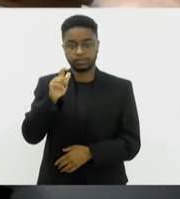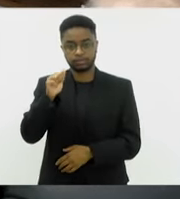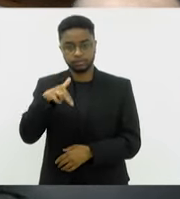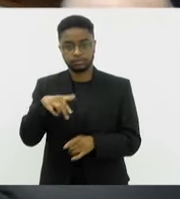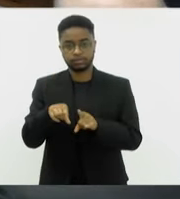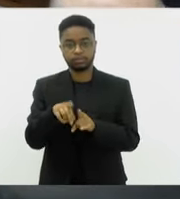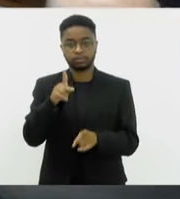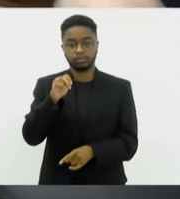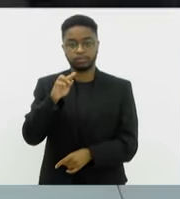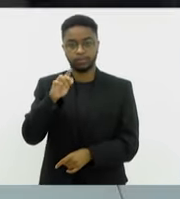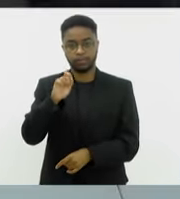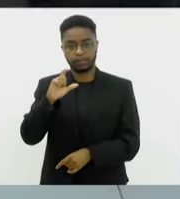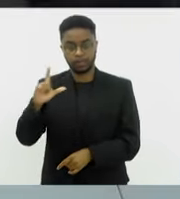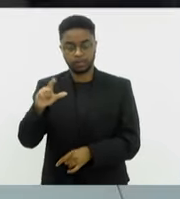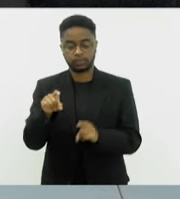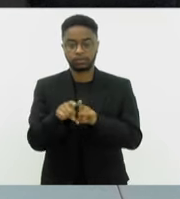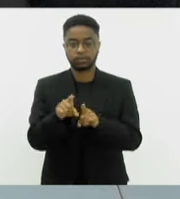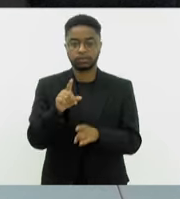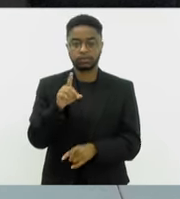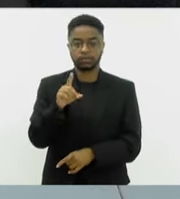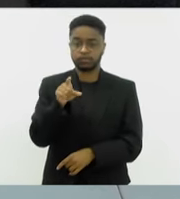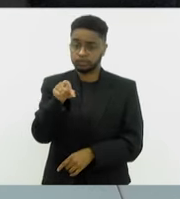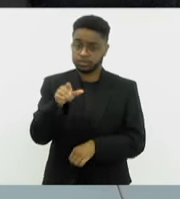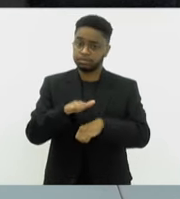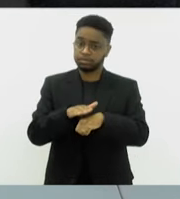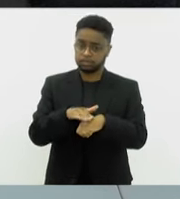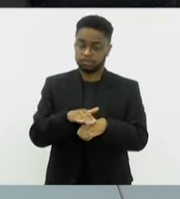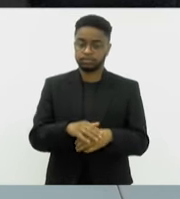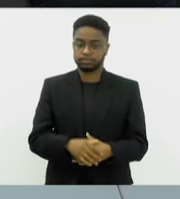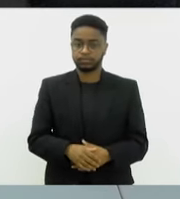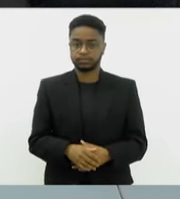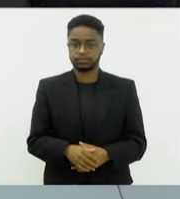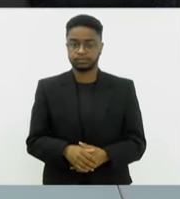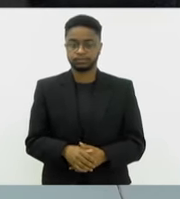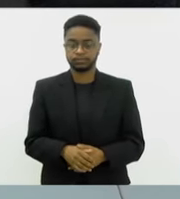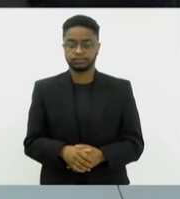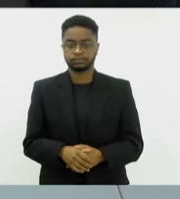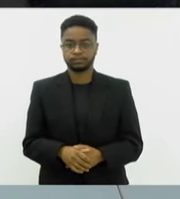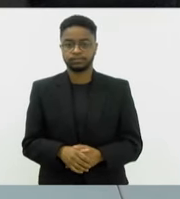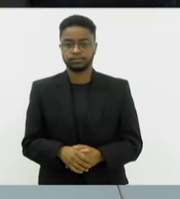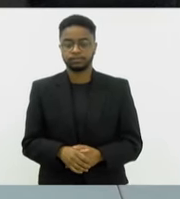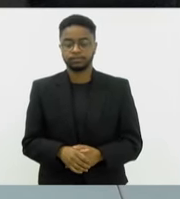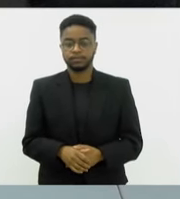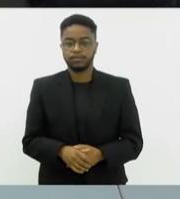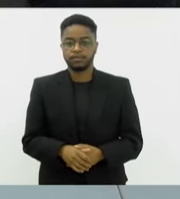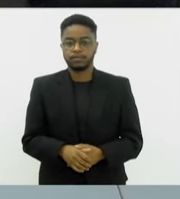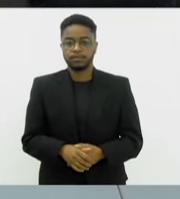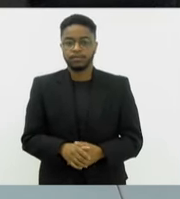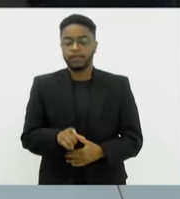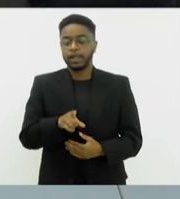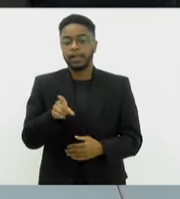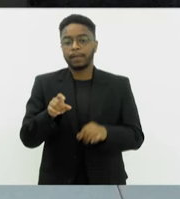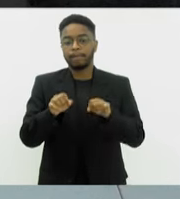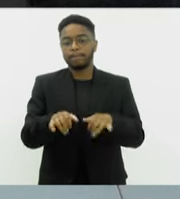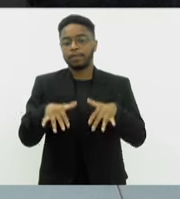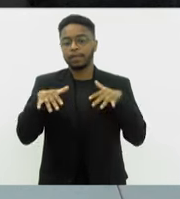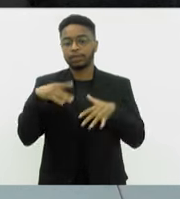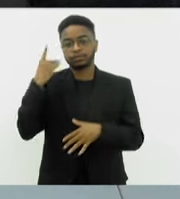Paul Bell e Vossa Excelência, em plenário, o deputado